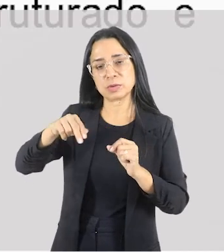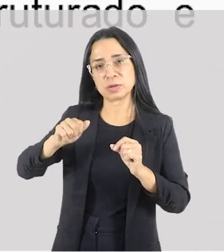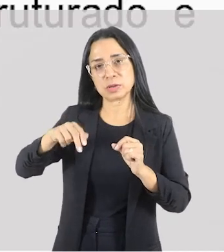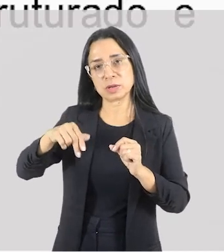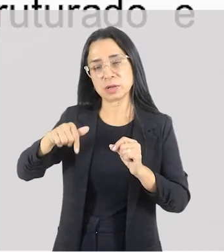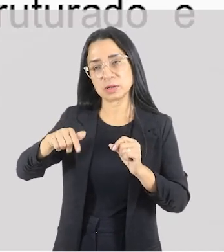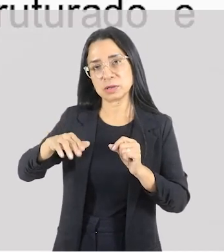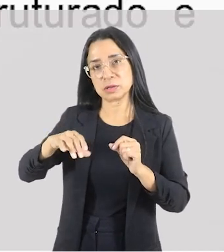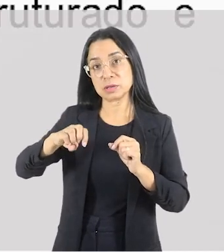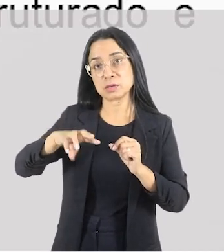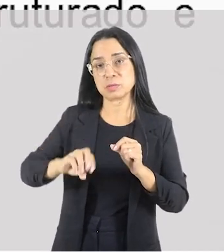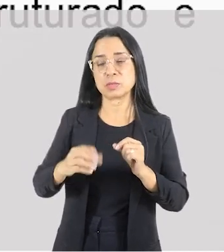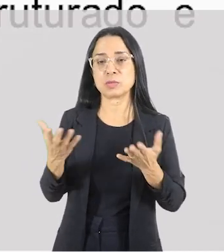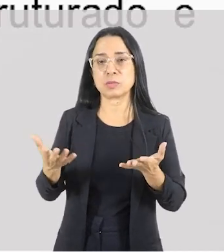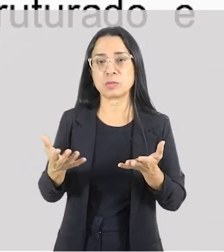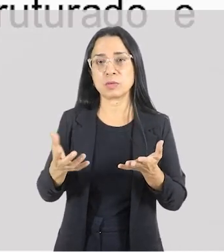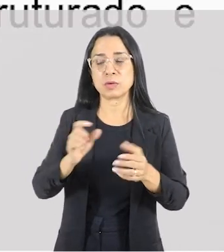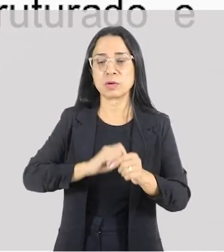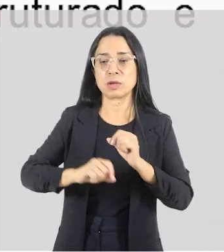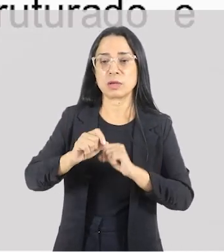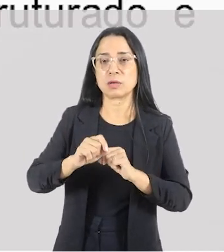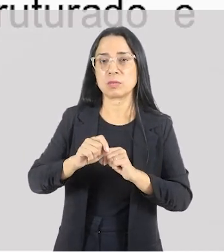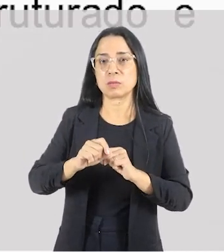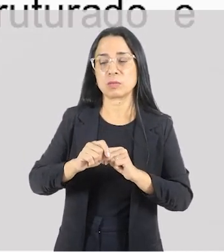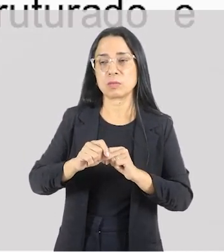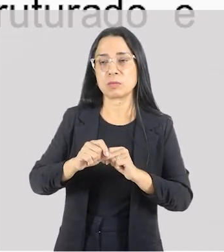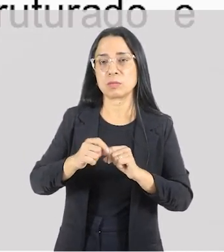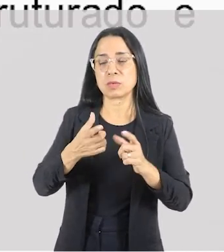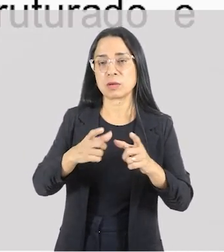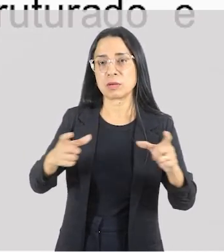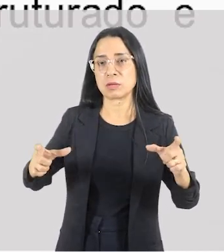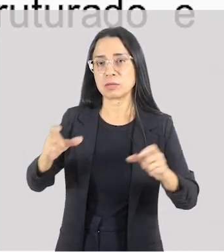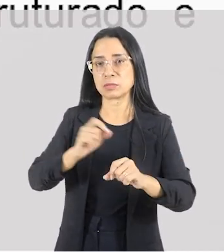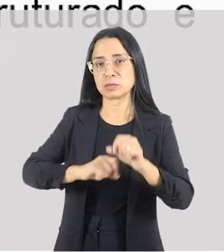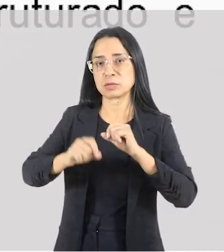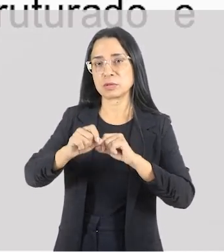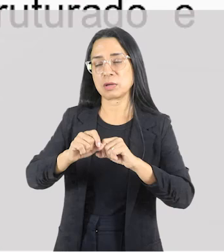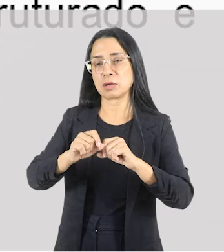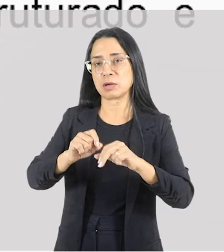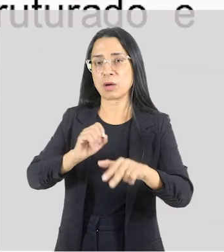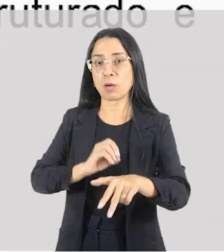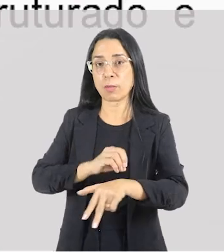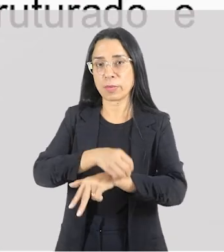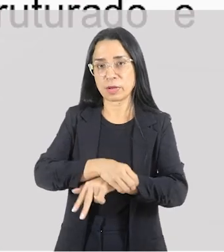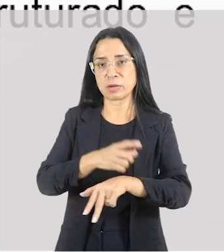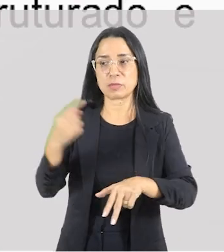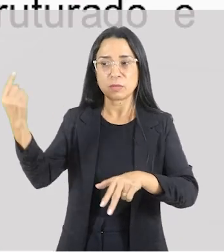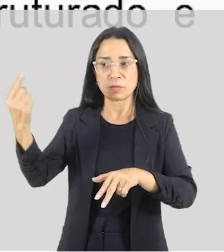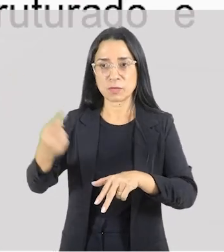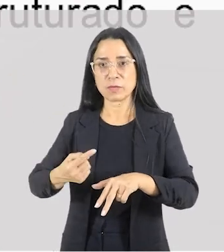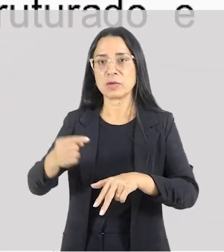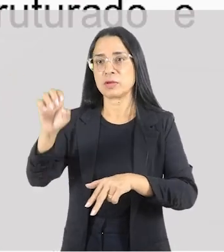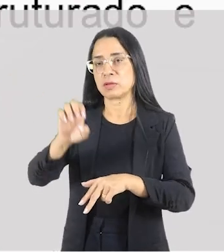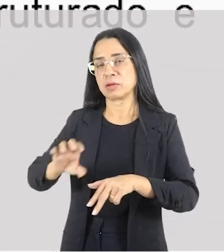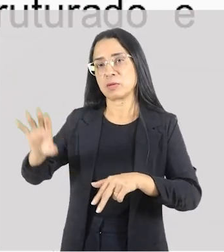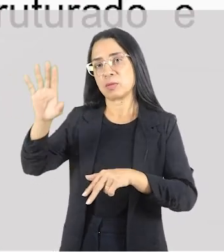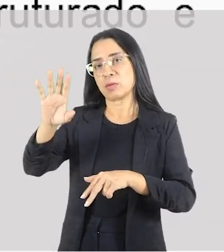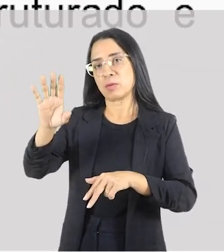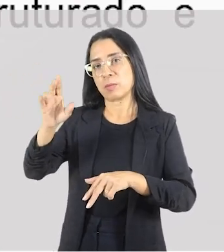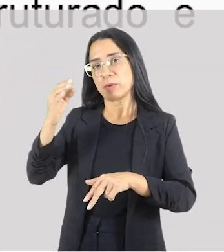Europa. Lembrar que a maior parte desses operários, eles vêm da Europa, eles vêm principalmente ali da Itália. Então,